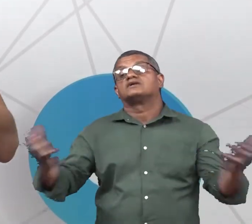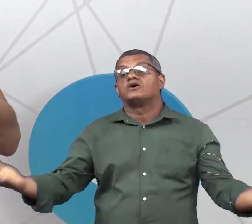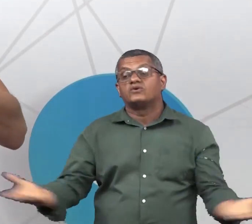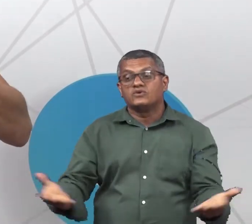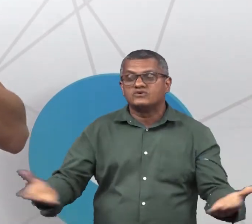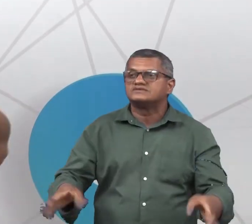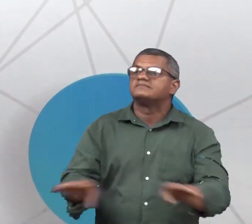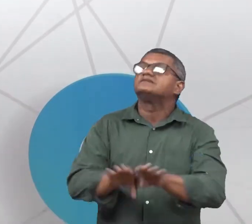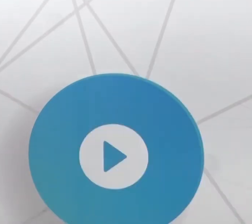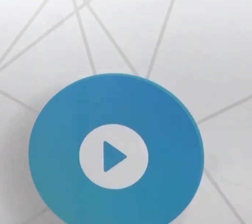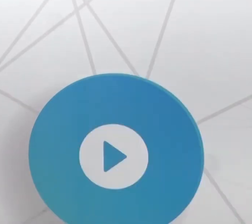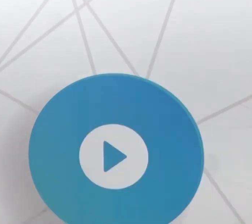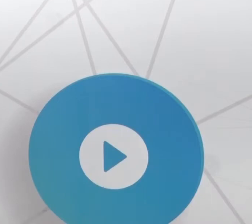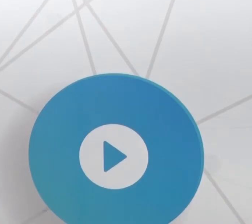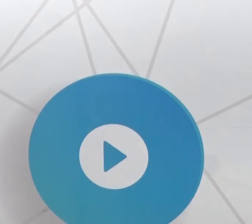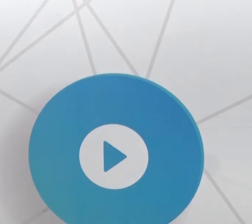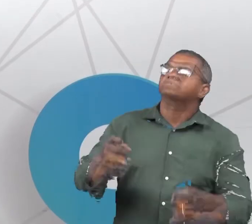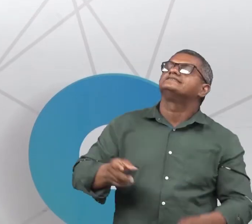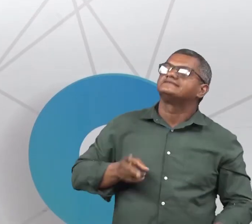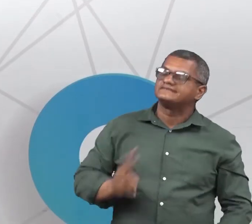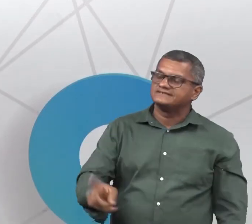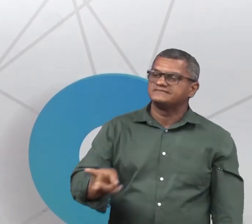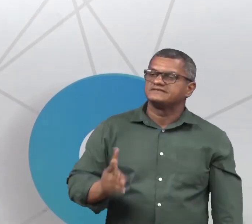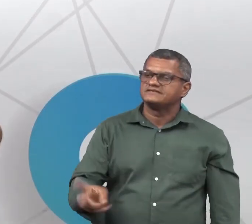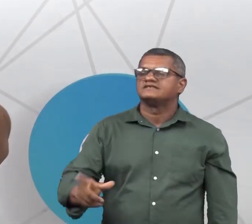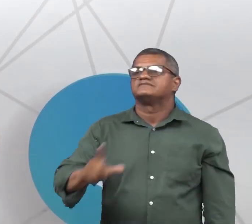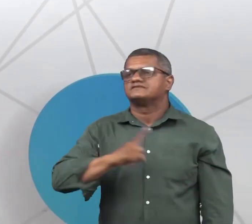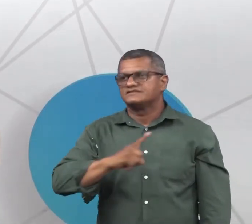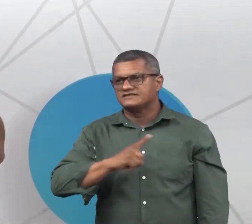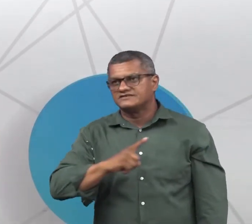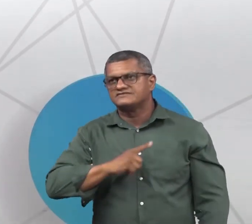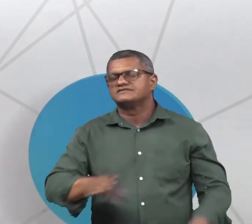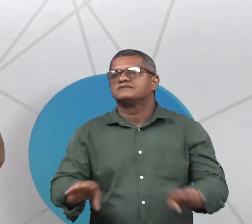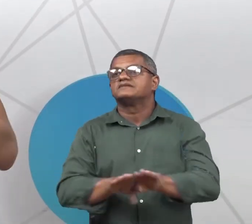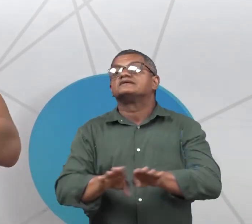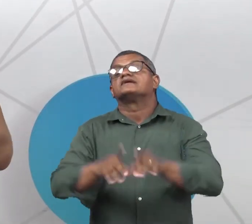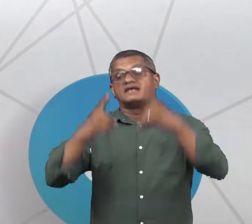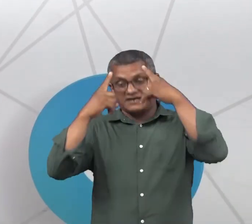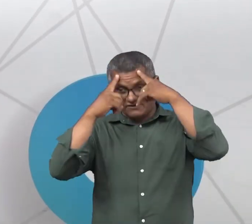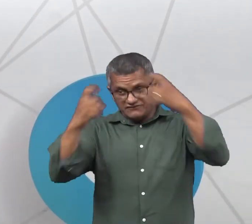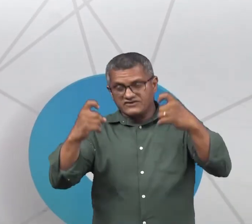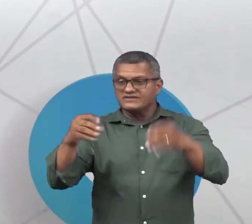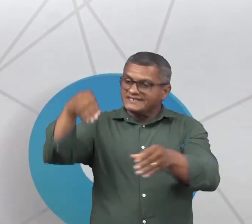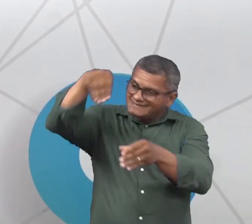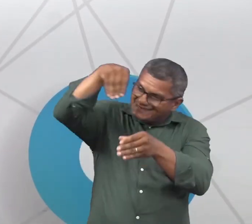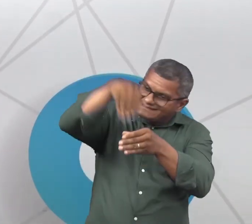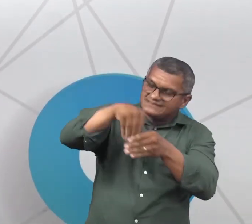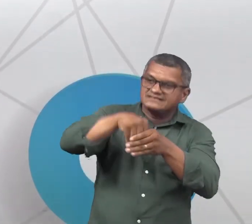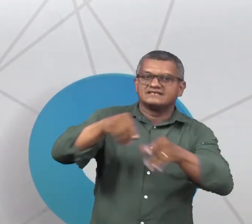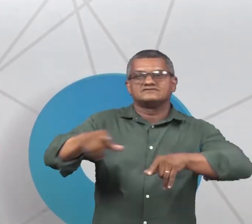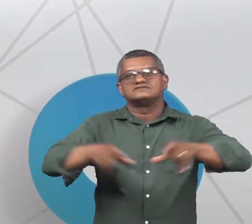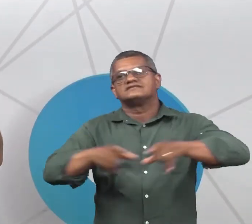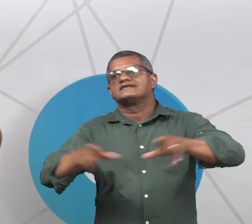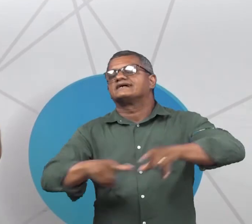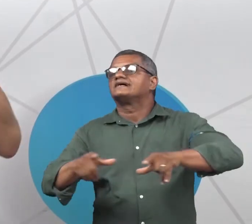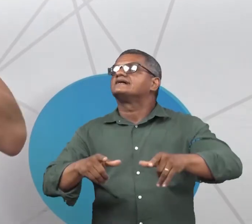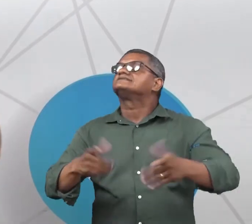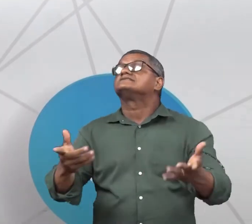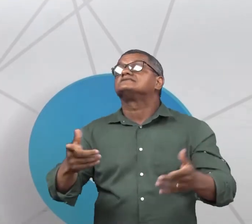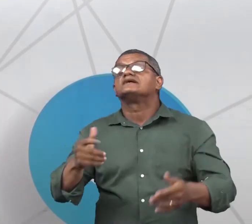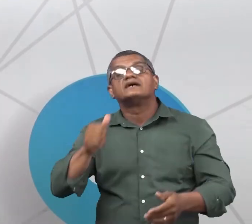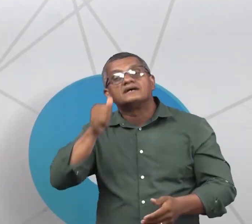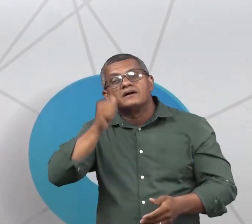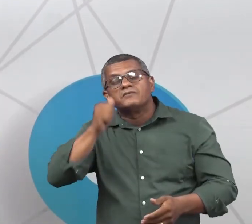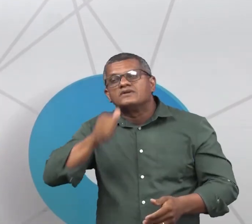esse tipo de violência sempre existiu, que é a violência doméstica exercida contra a mulher.